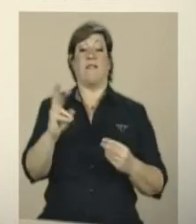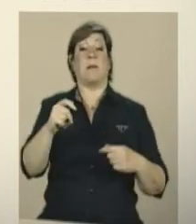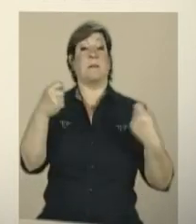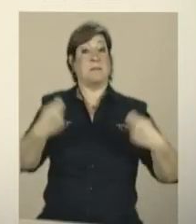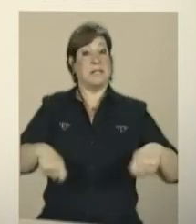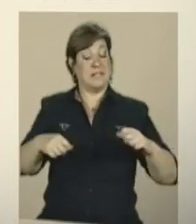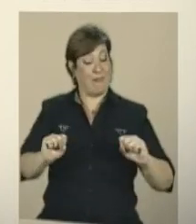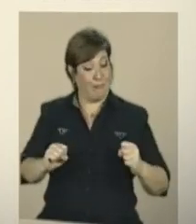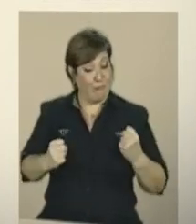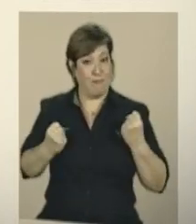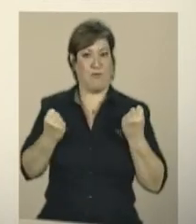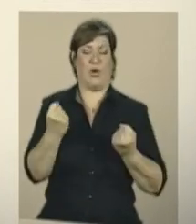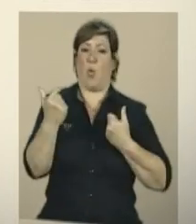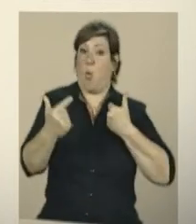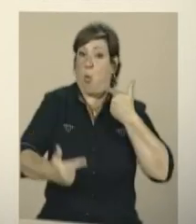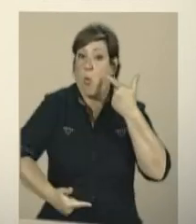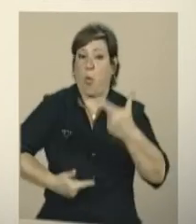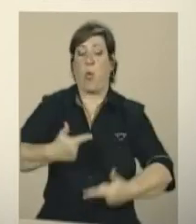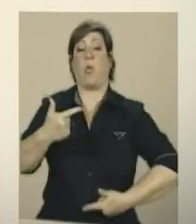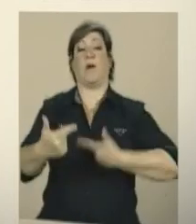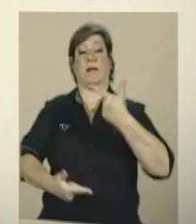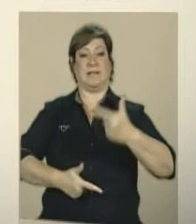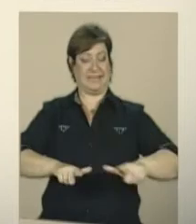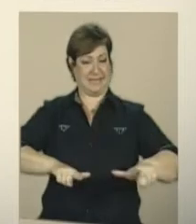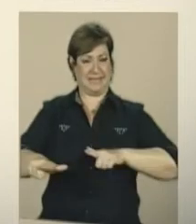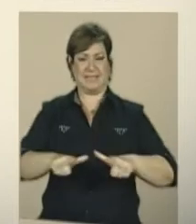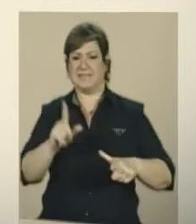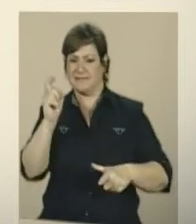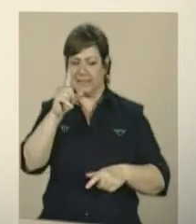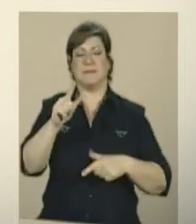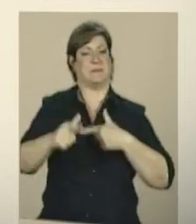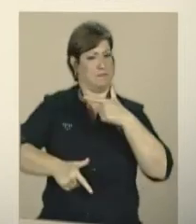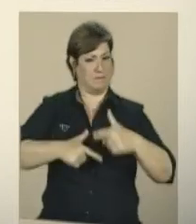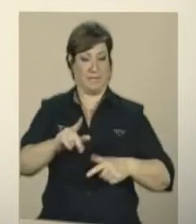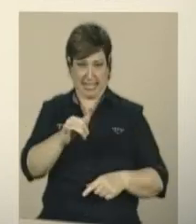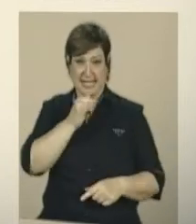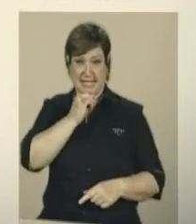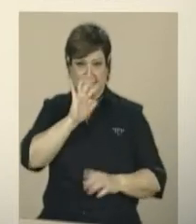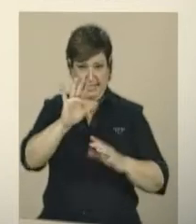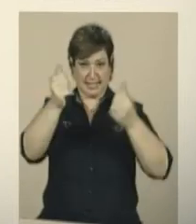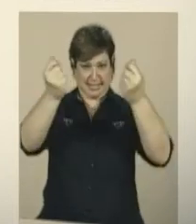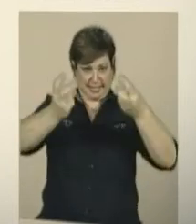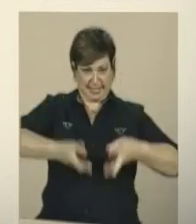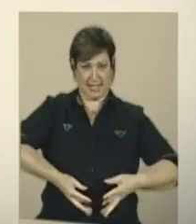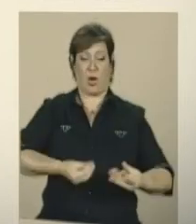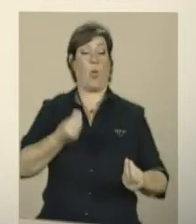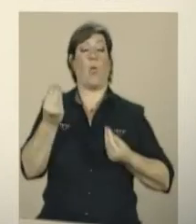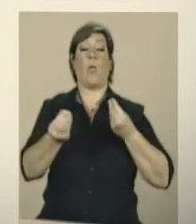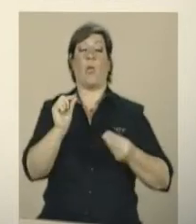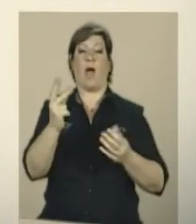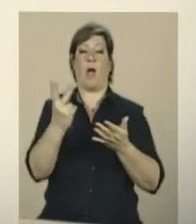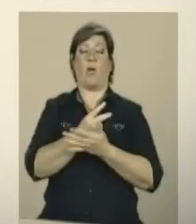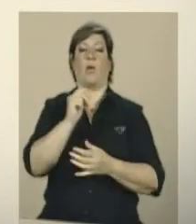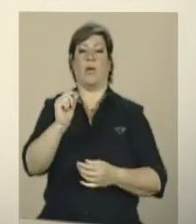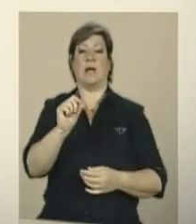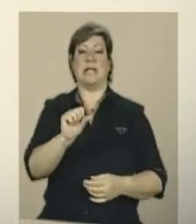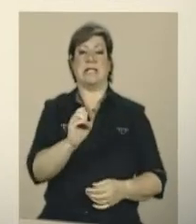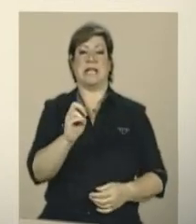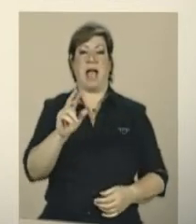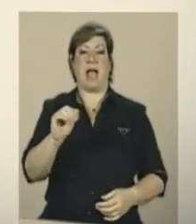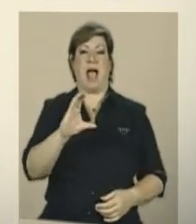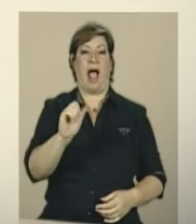grande esforço e ações mais complicadas vou te dar um exemplo do que aconteceu na Serra do